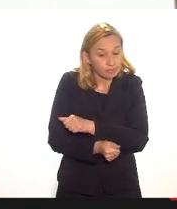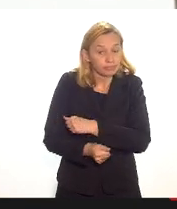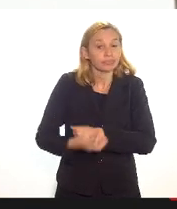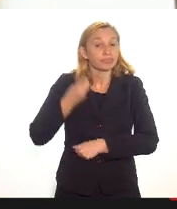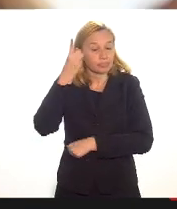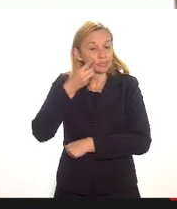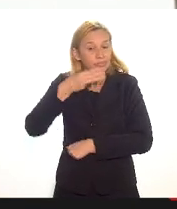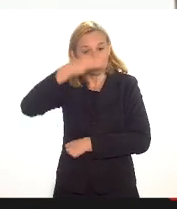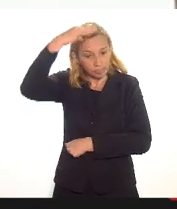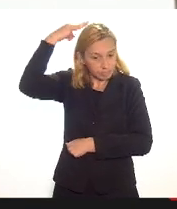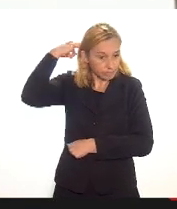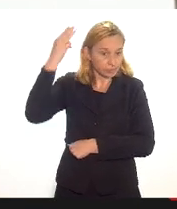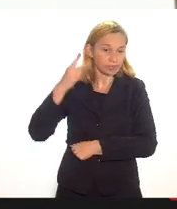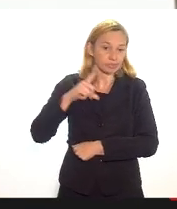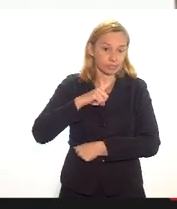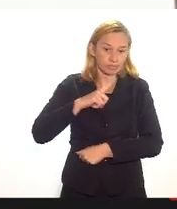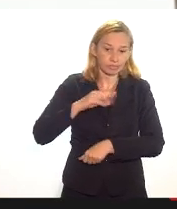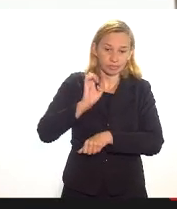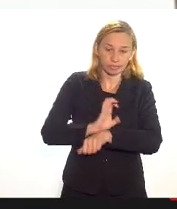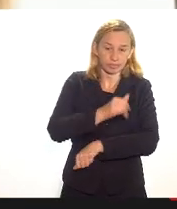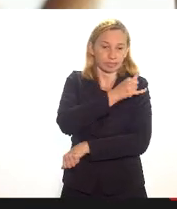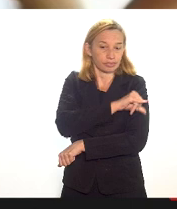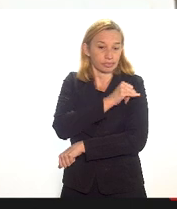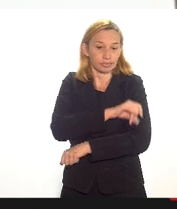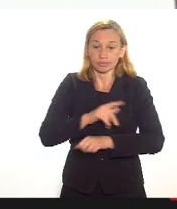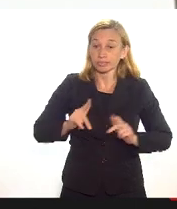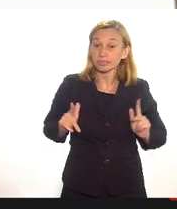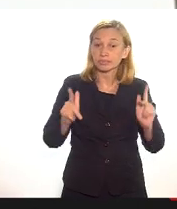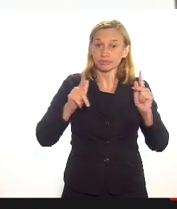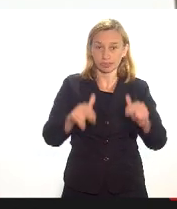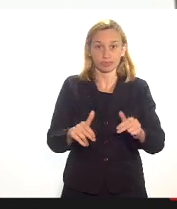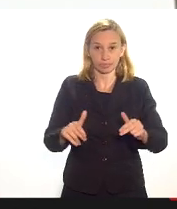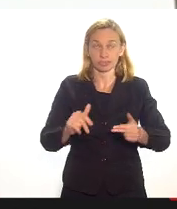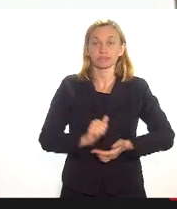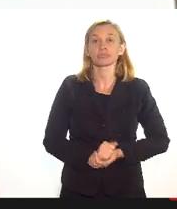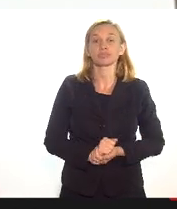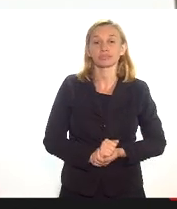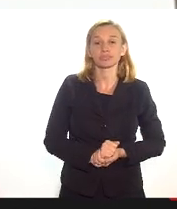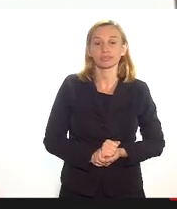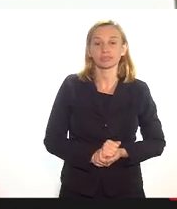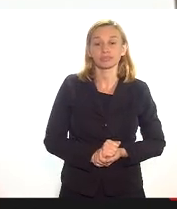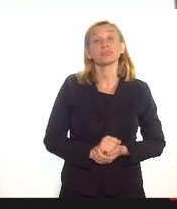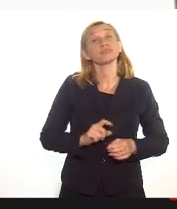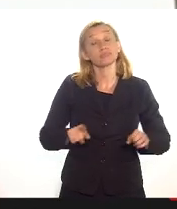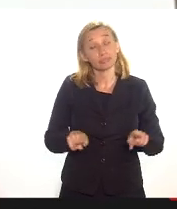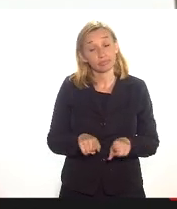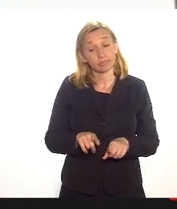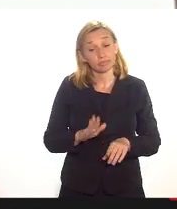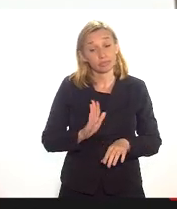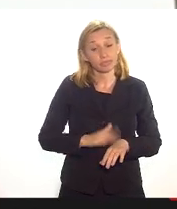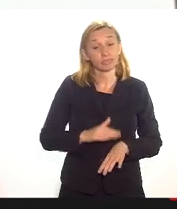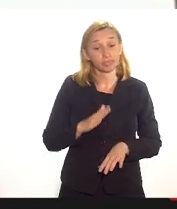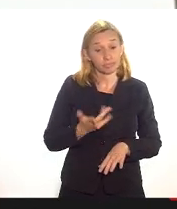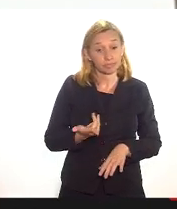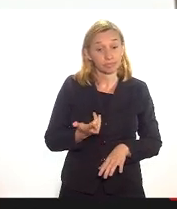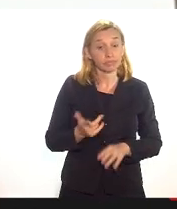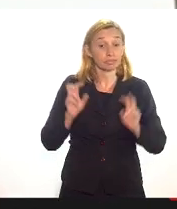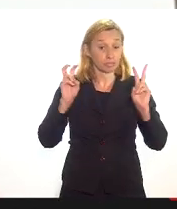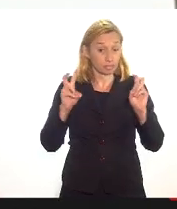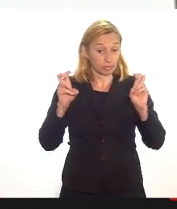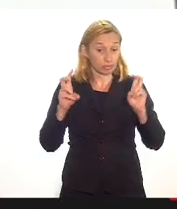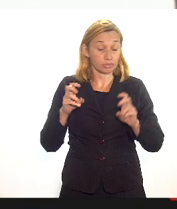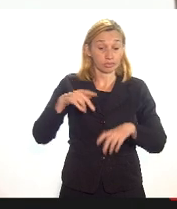Pacheco, se desse no estado do Rio de Janeiro na mesma proporção. E ainda mais aquela questão que a doutora